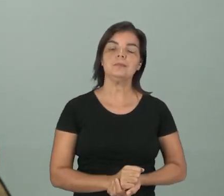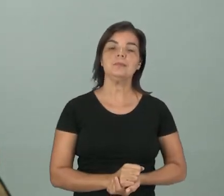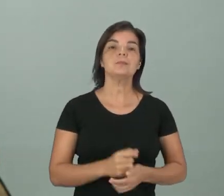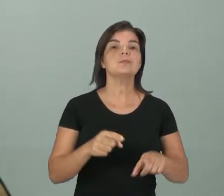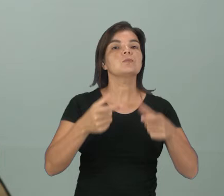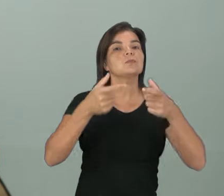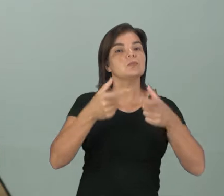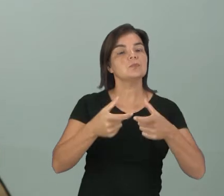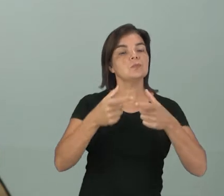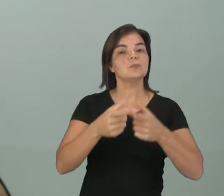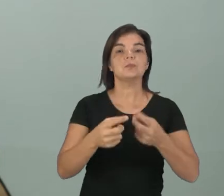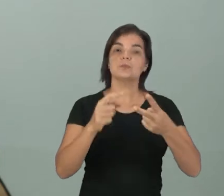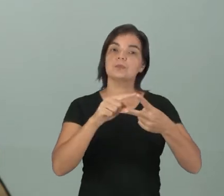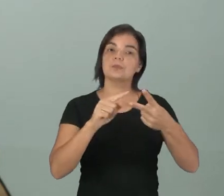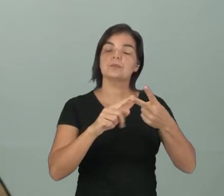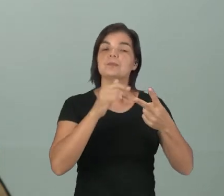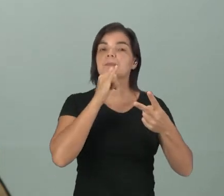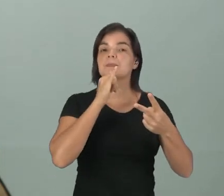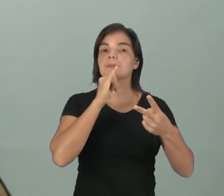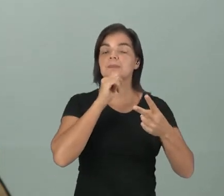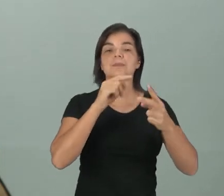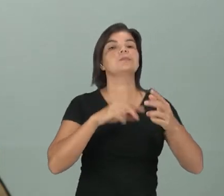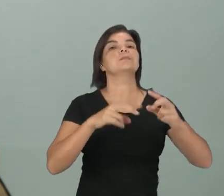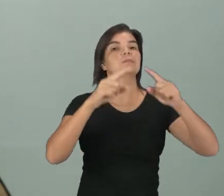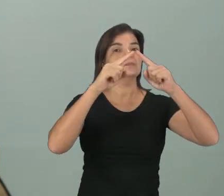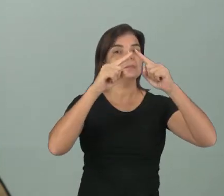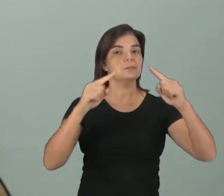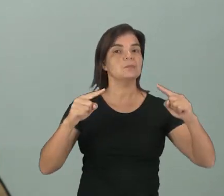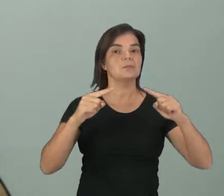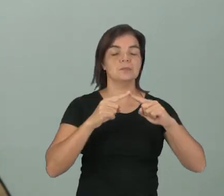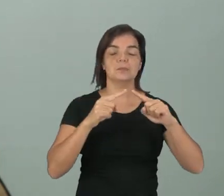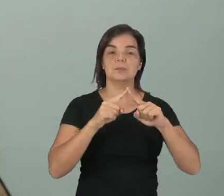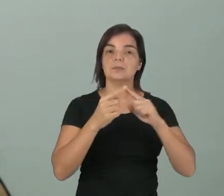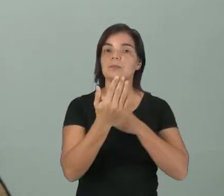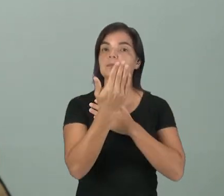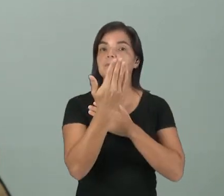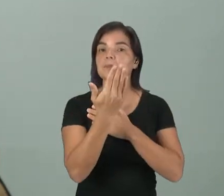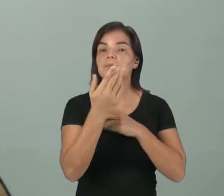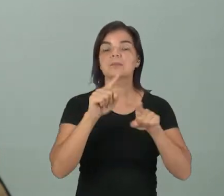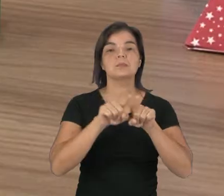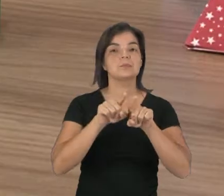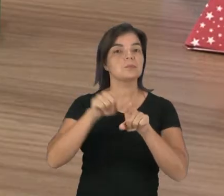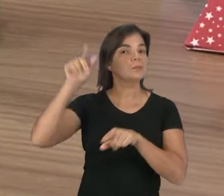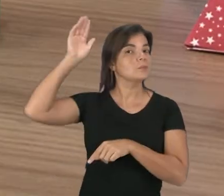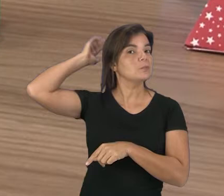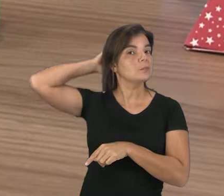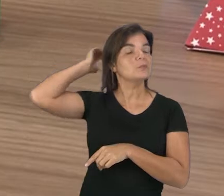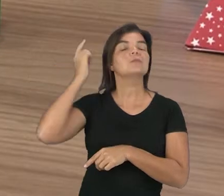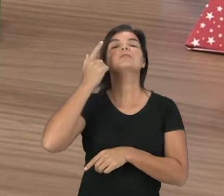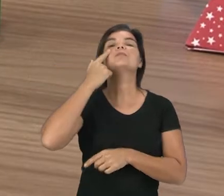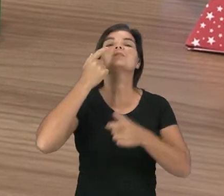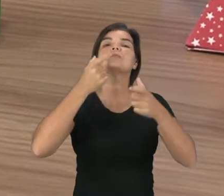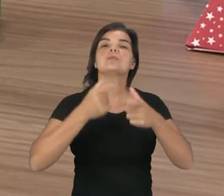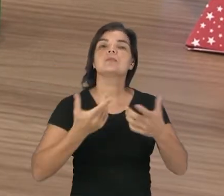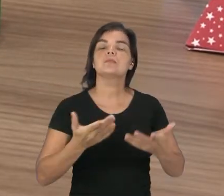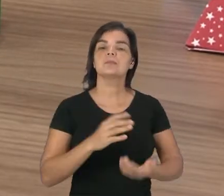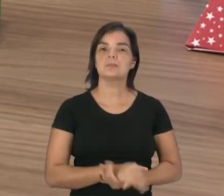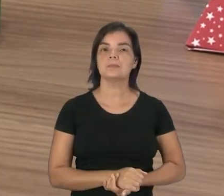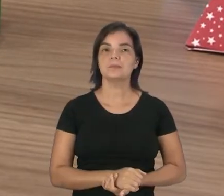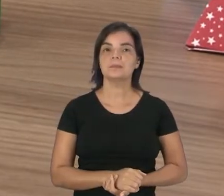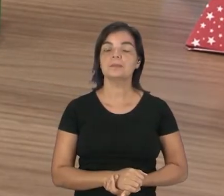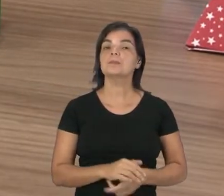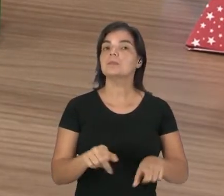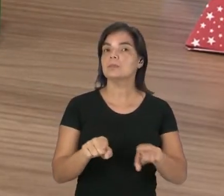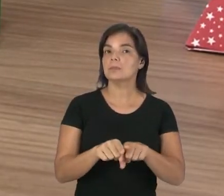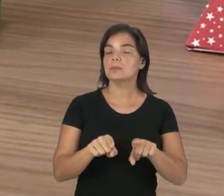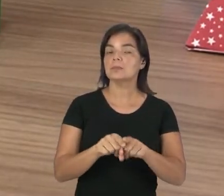na mesa, onde estão 2 exemplos de pirâmides? Estão mais à frente, estão mais atrás? Onde vocês conseguem identificar?